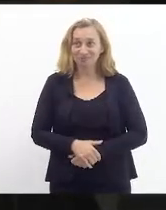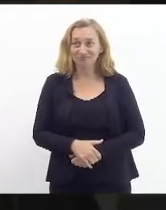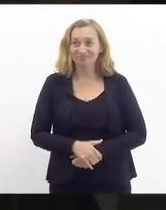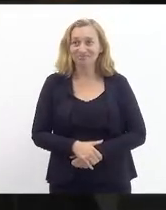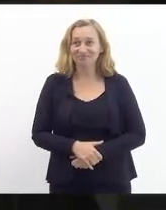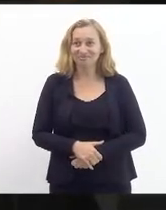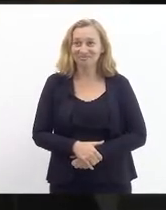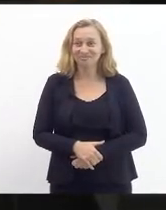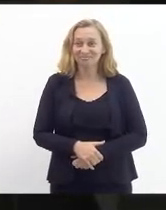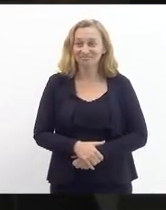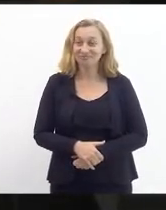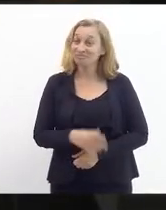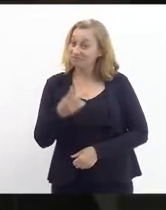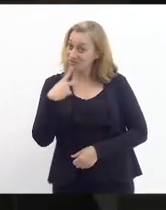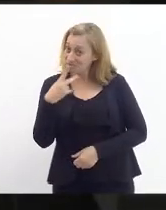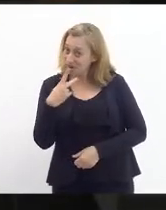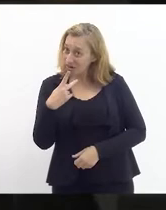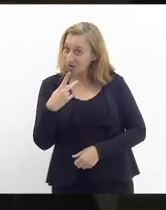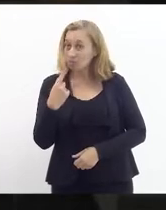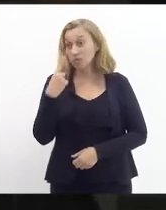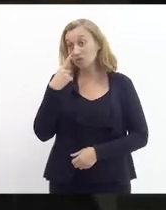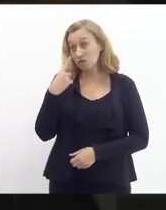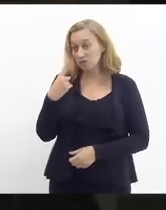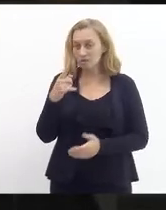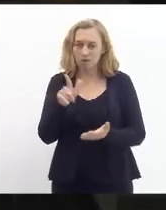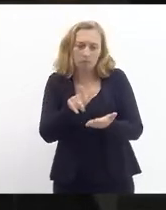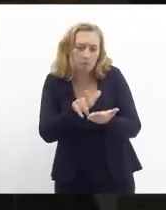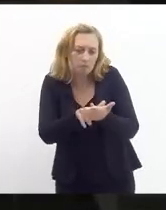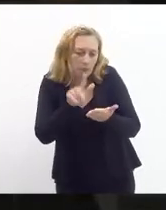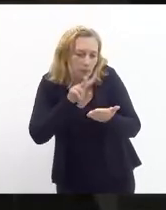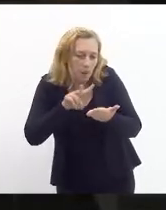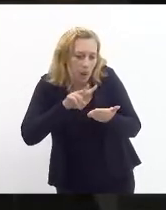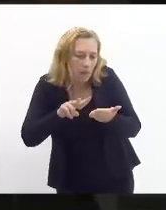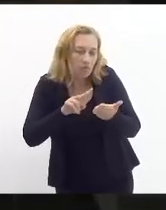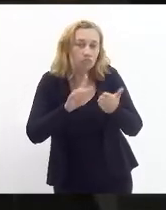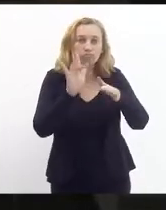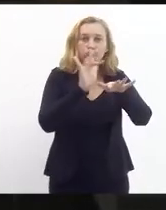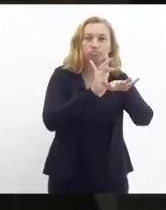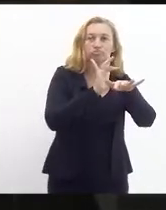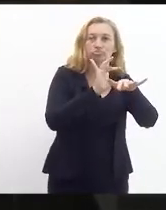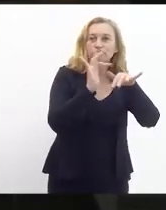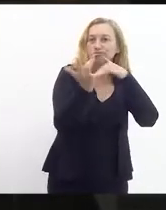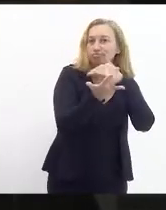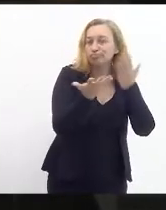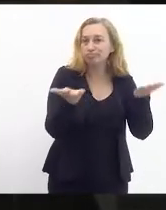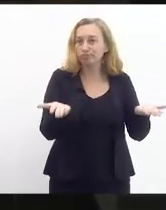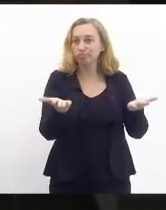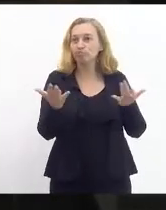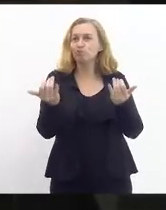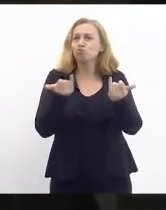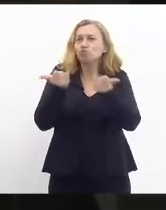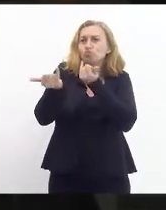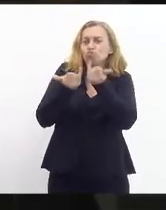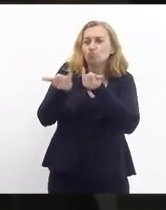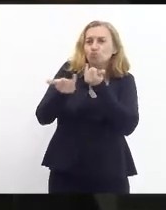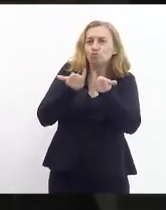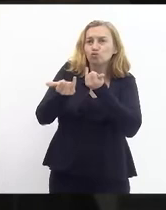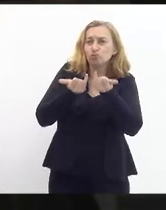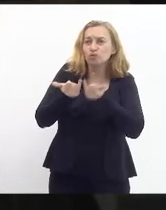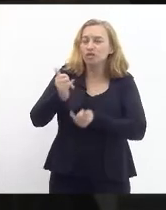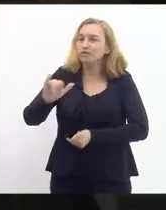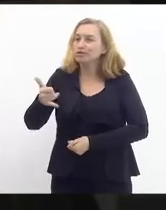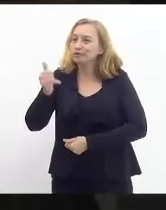o médium presenciado Por que pode servir a papel ver a internet o noticiário sobre a